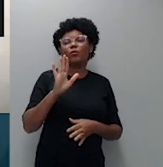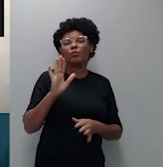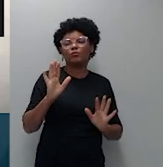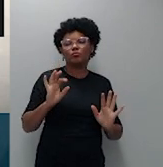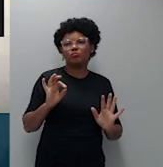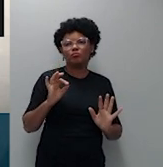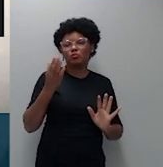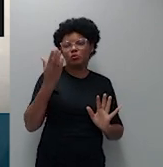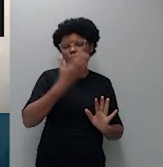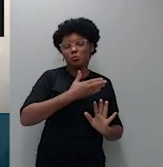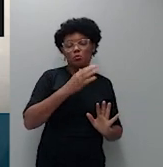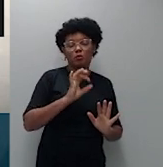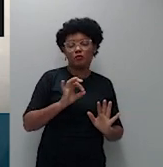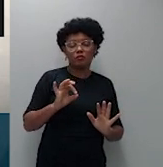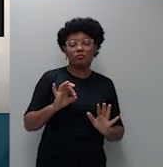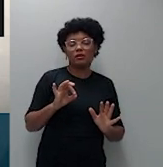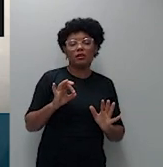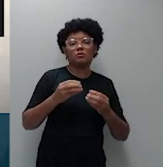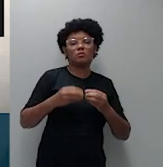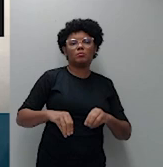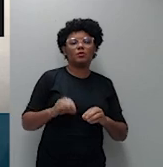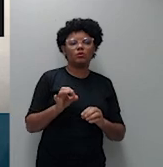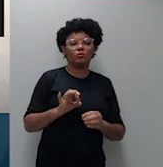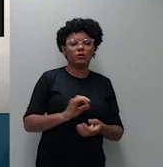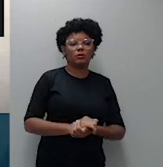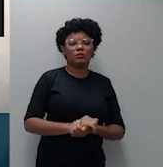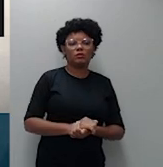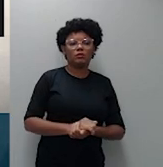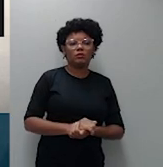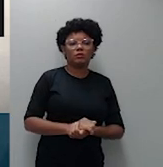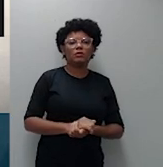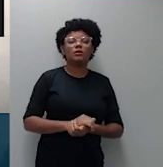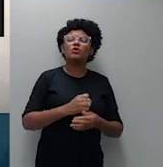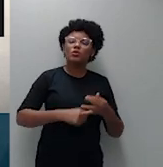a negociação também aí súmula